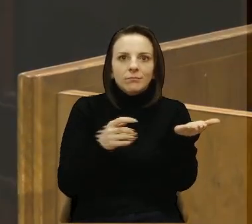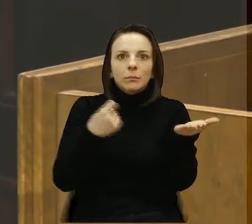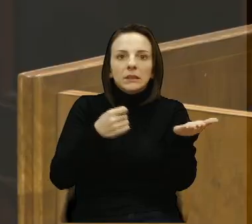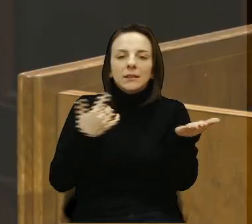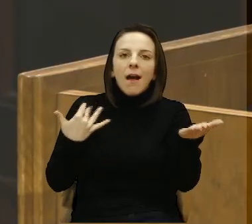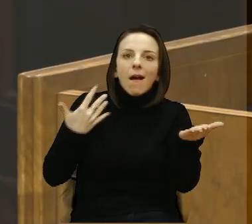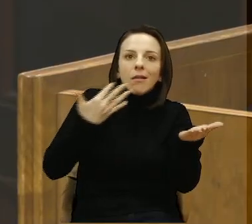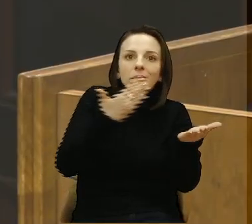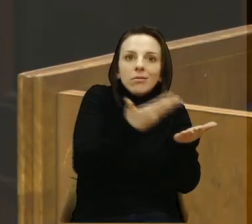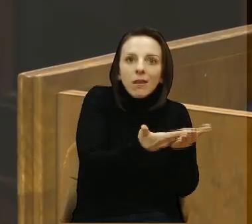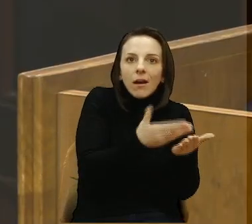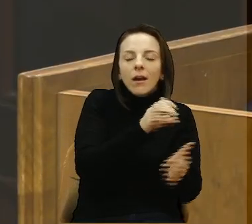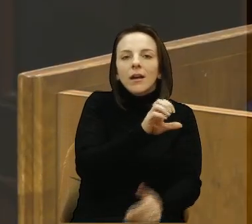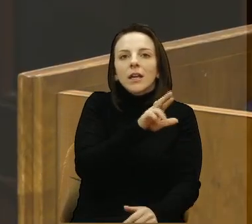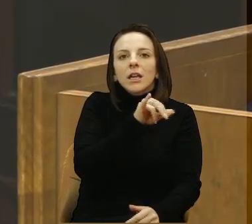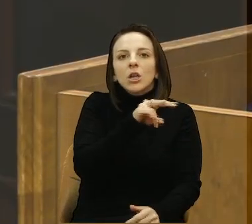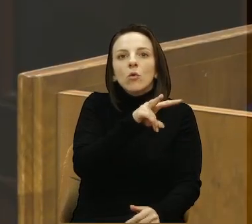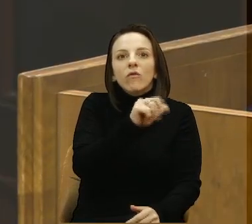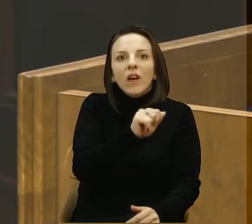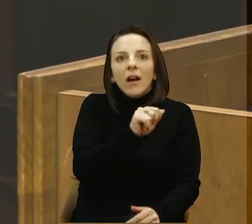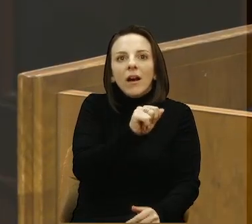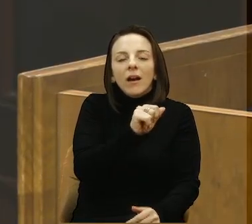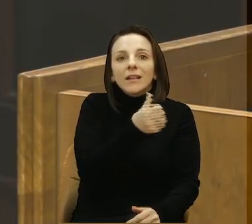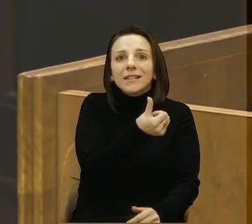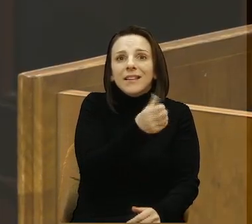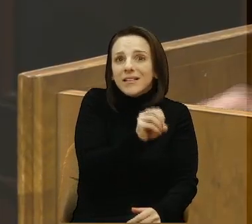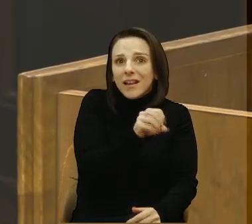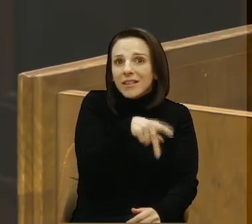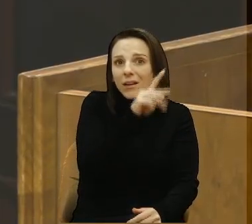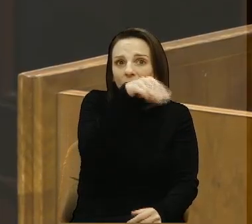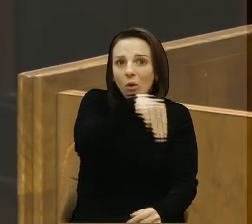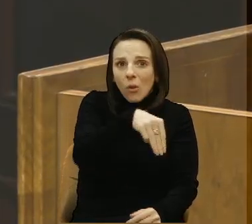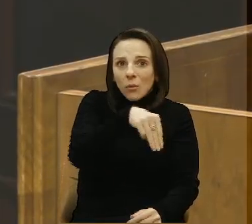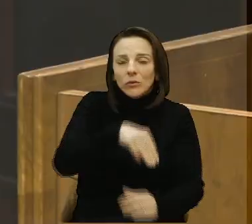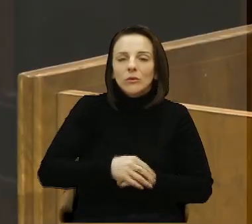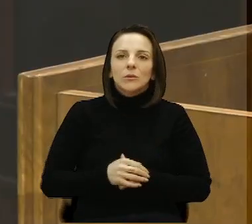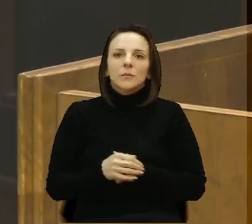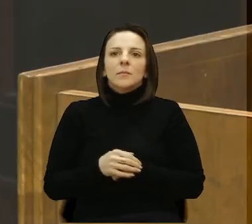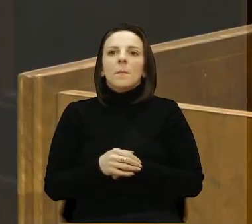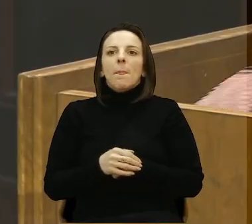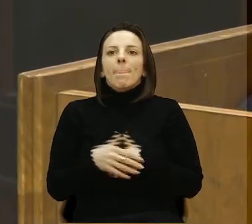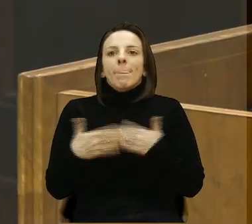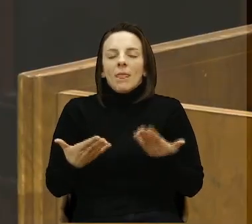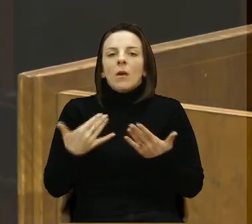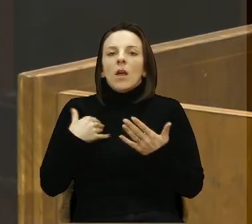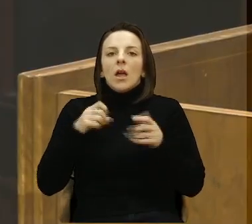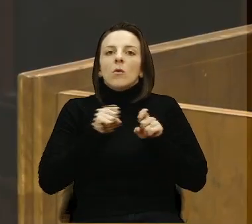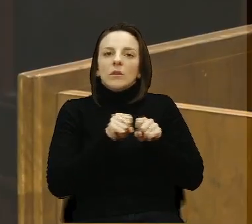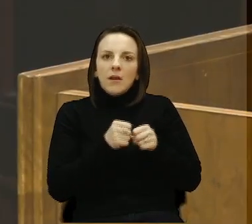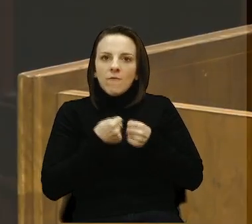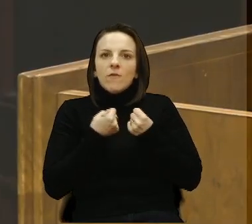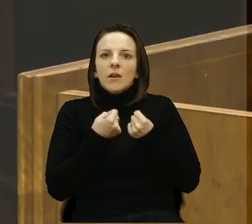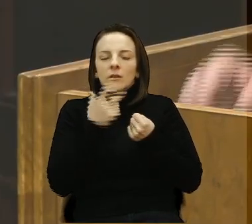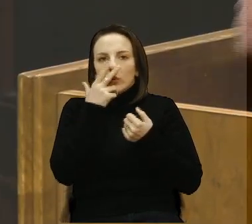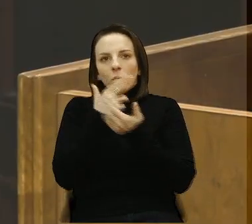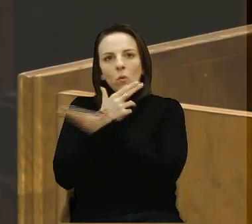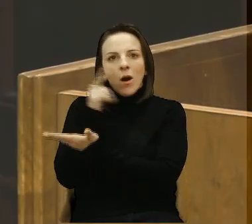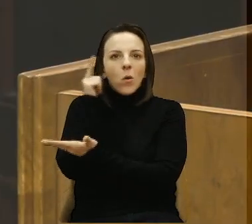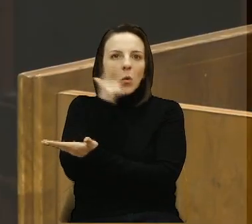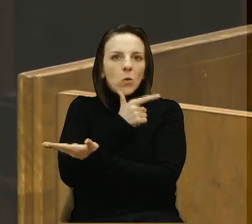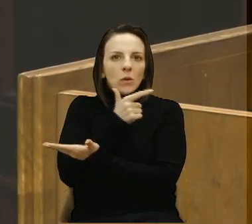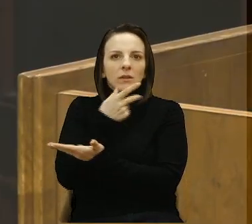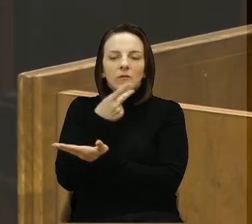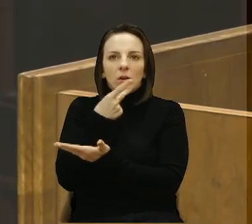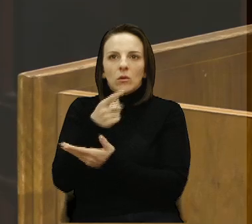quilômetros. Então, eu defendo sim, como o nobre vereador presidente Lucas comentou aqui, a